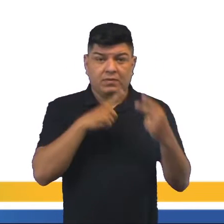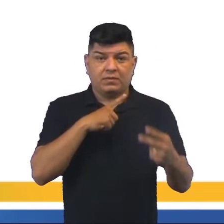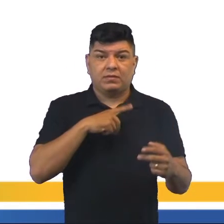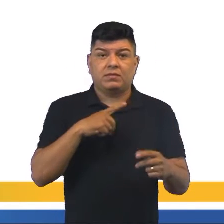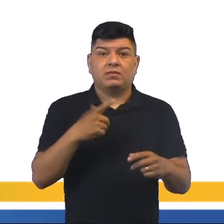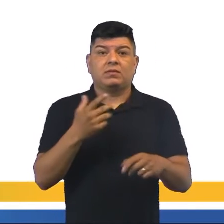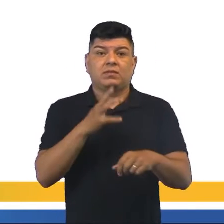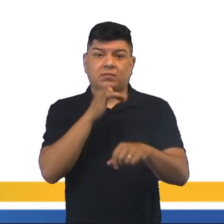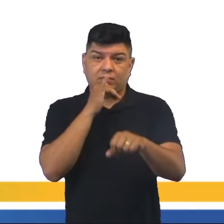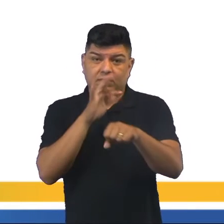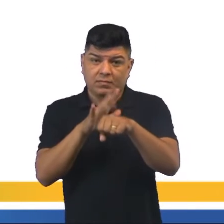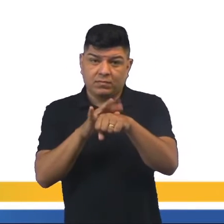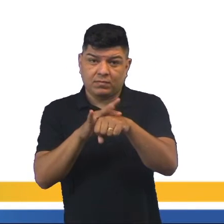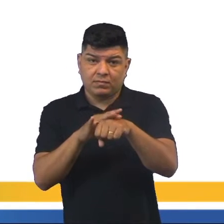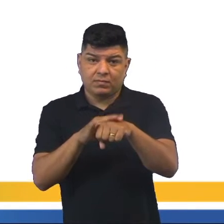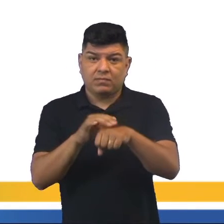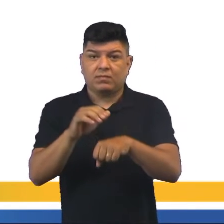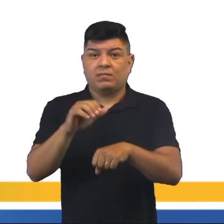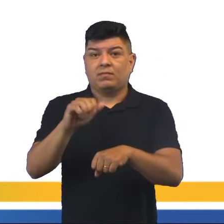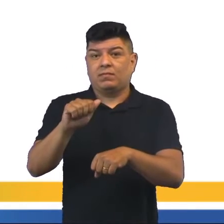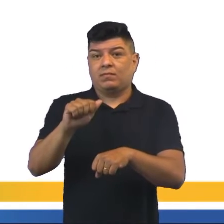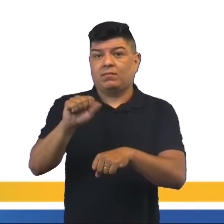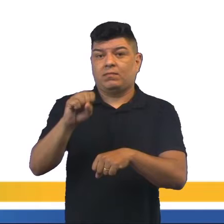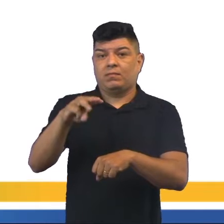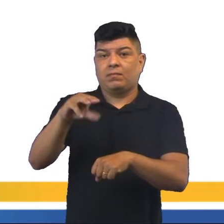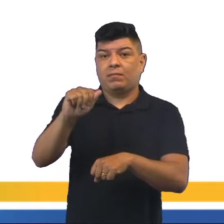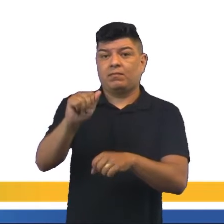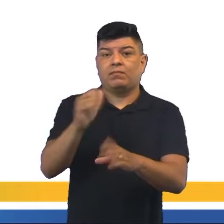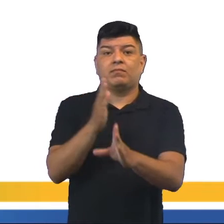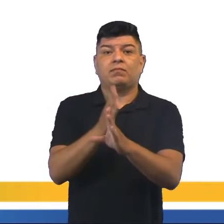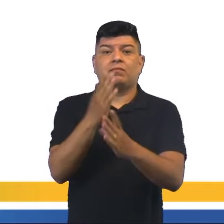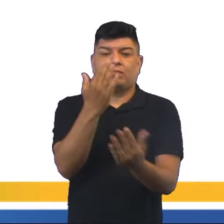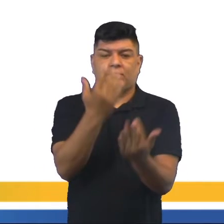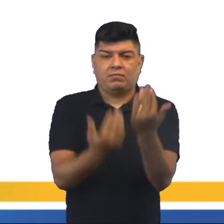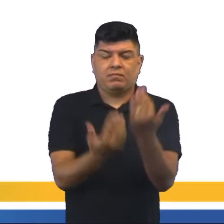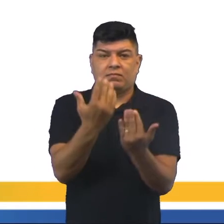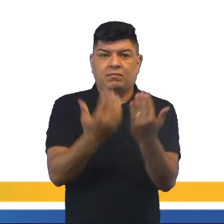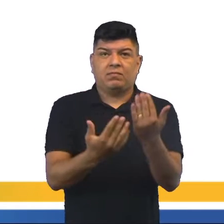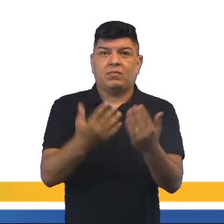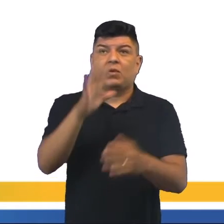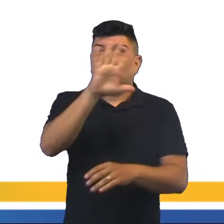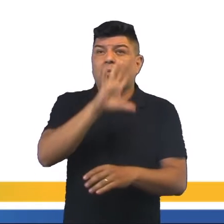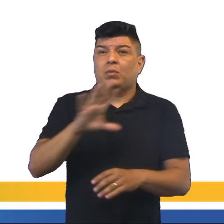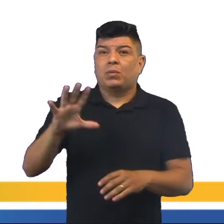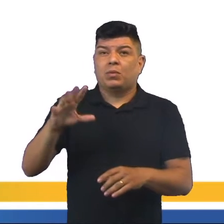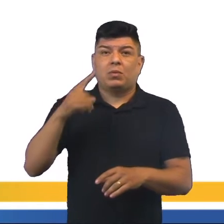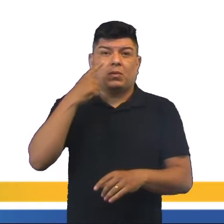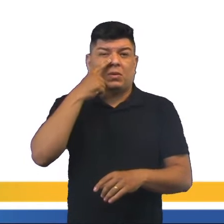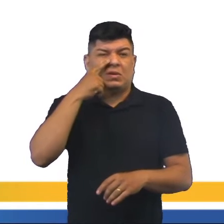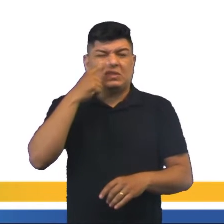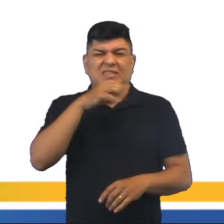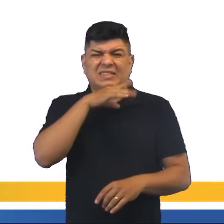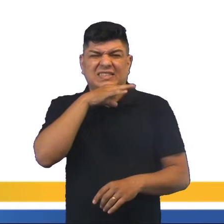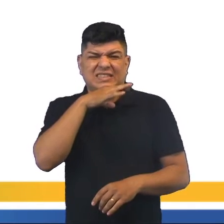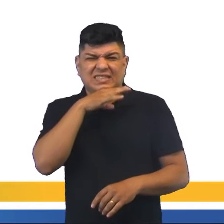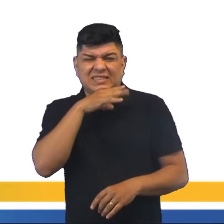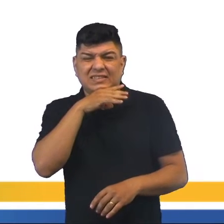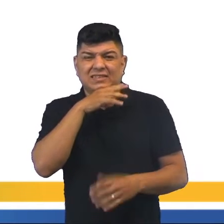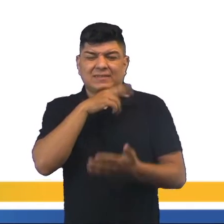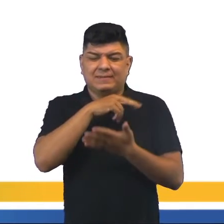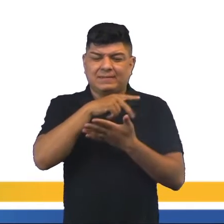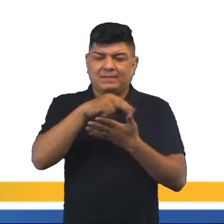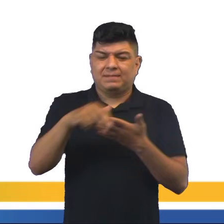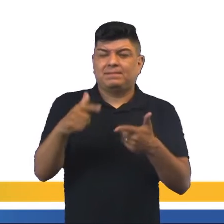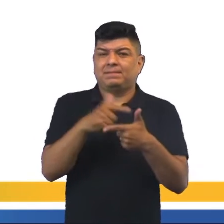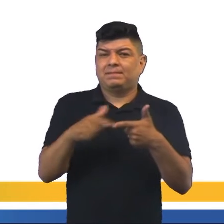doenças como asma, né? Nas pessoas, por conta das queimadas. O tempo está seco, os olhos lacrimejando, então são sérios